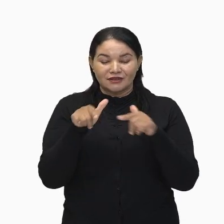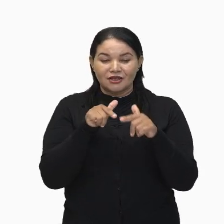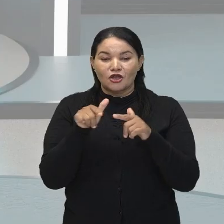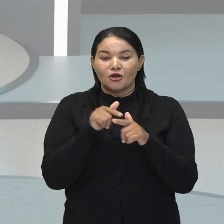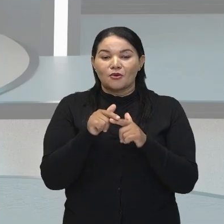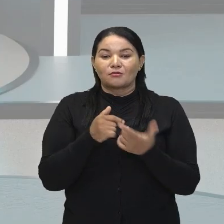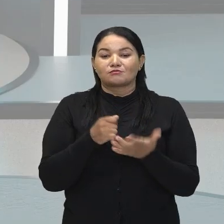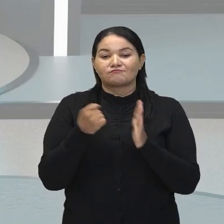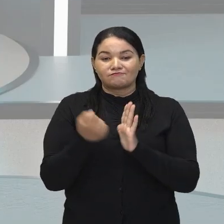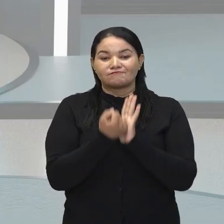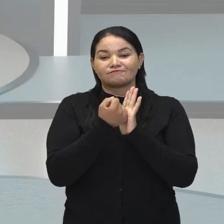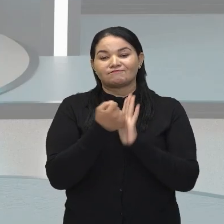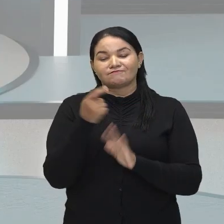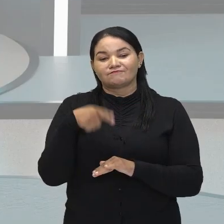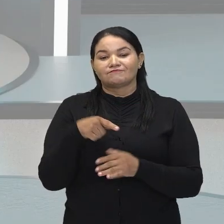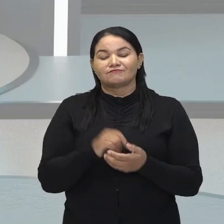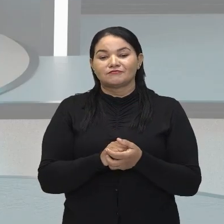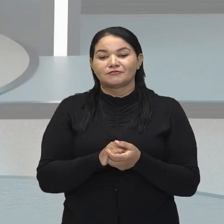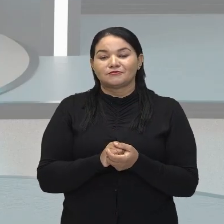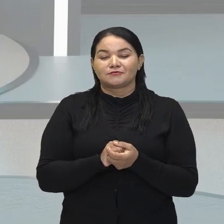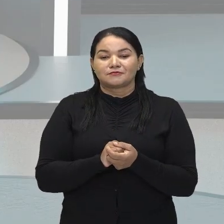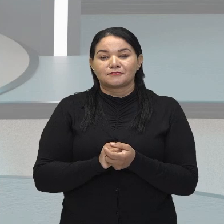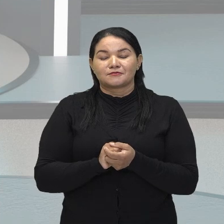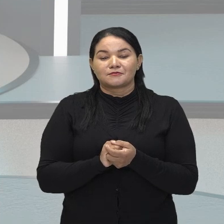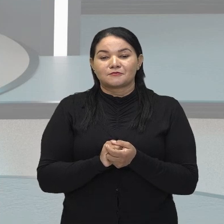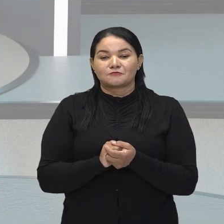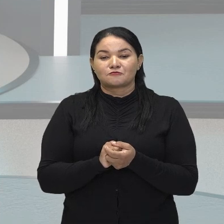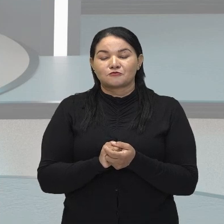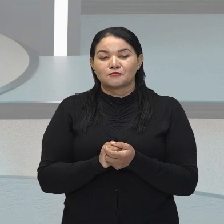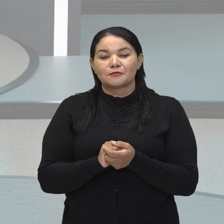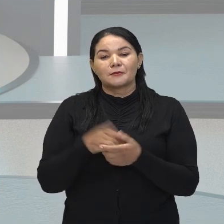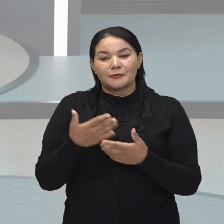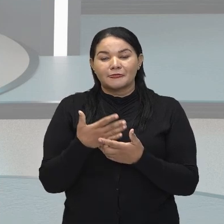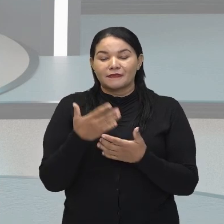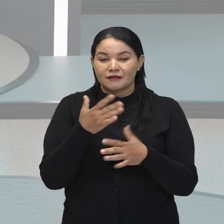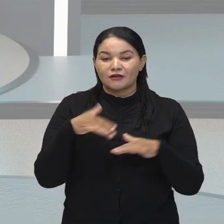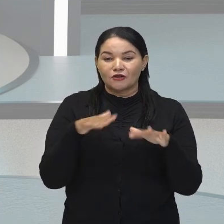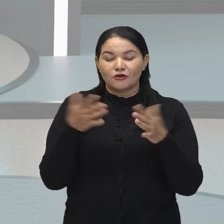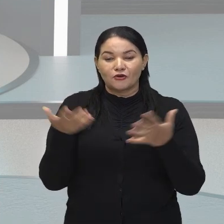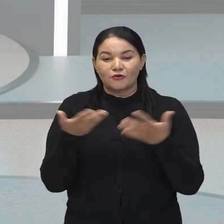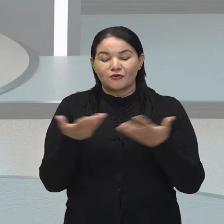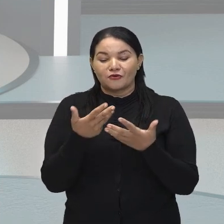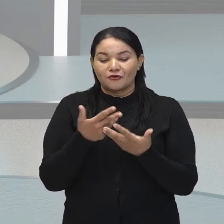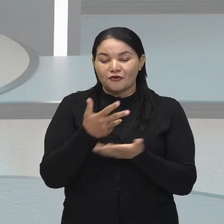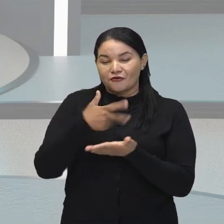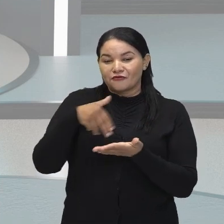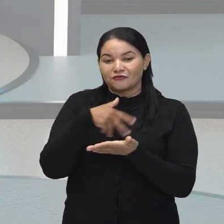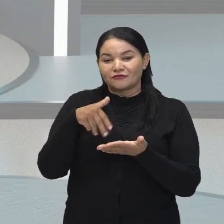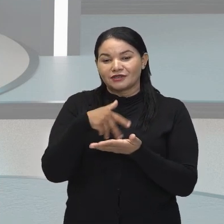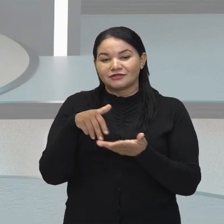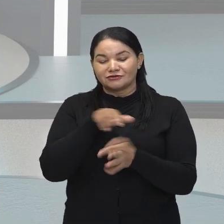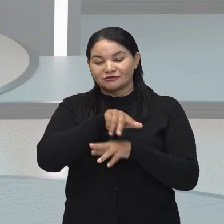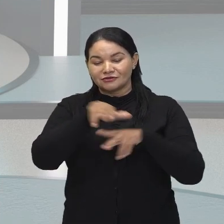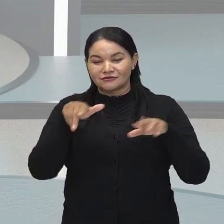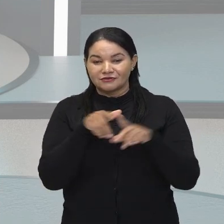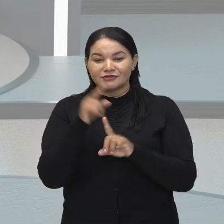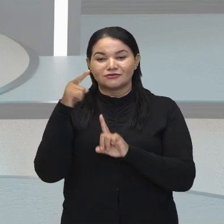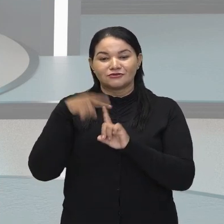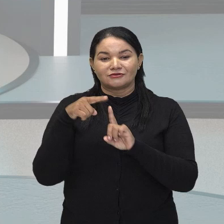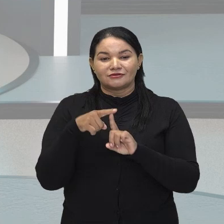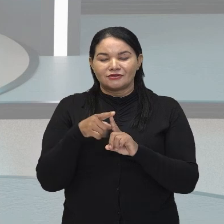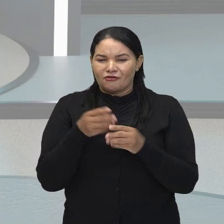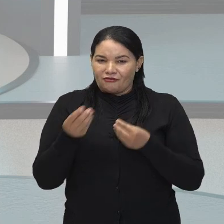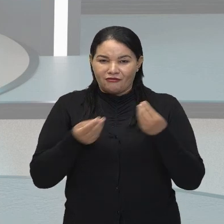Muito bem, e esse simbolismo vai ser visto agora nas nossas festas e renovações da tradição. Como